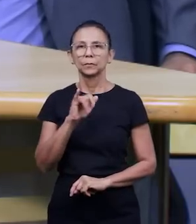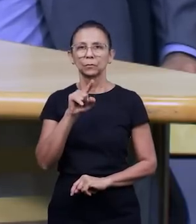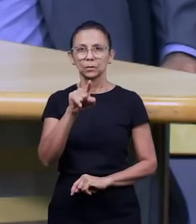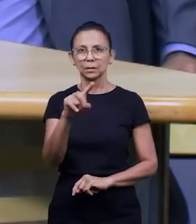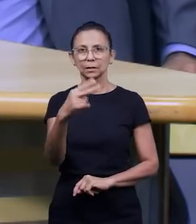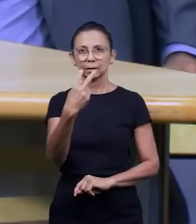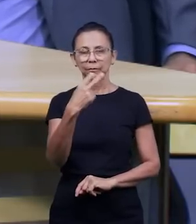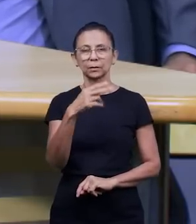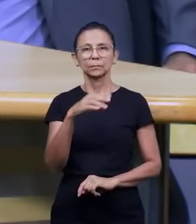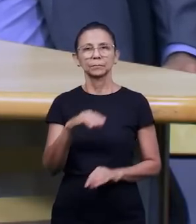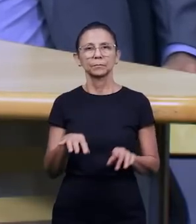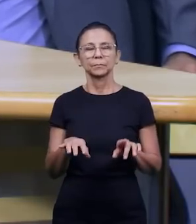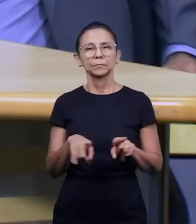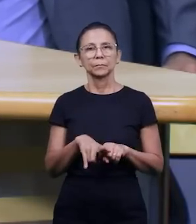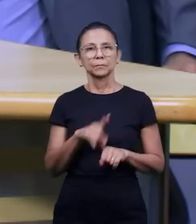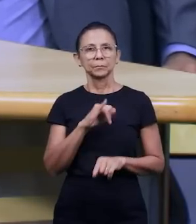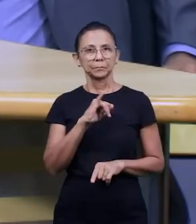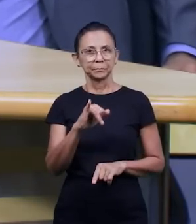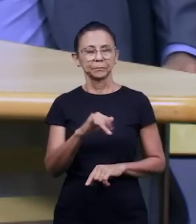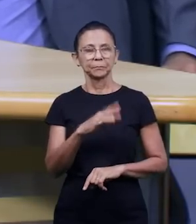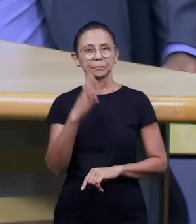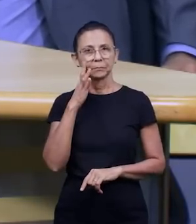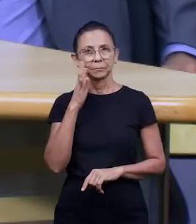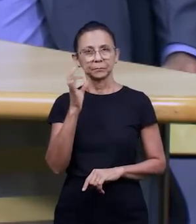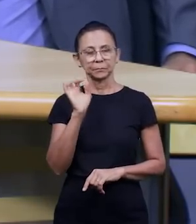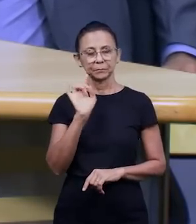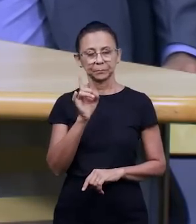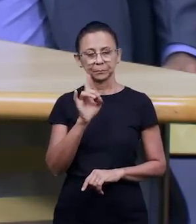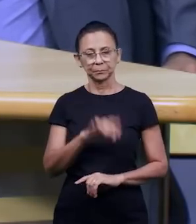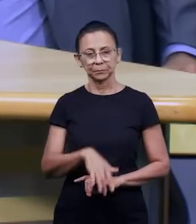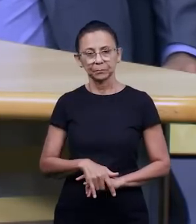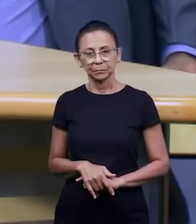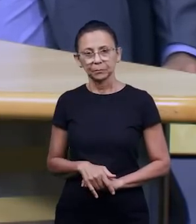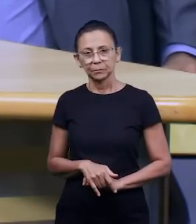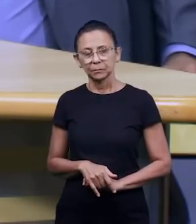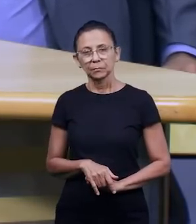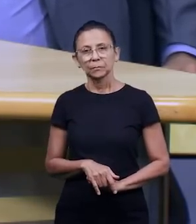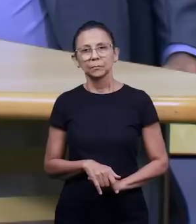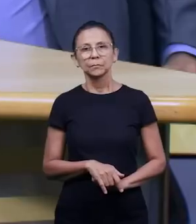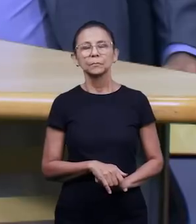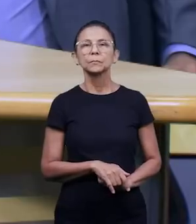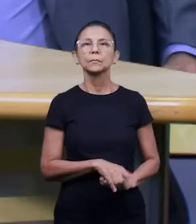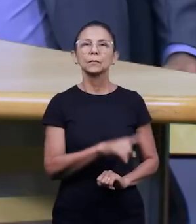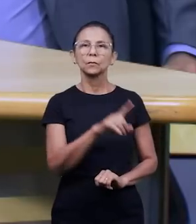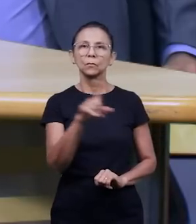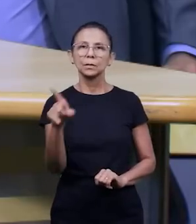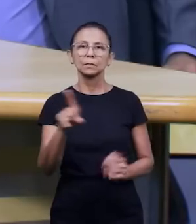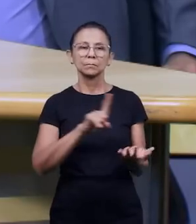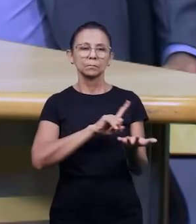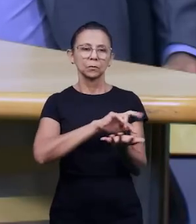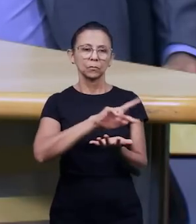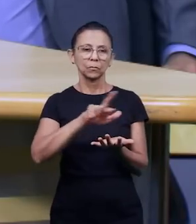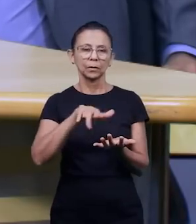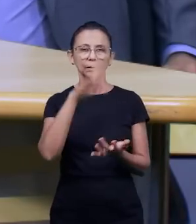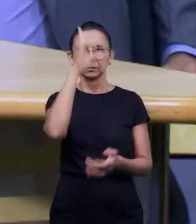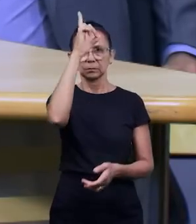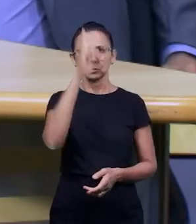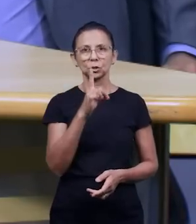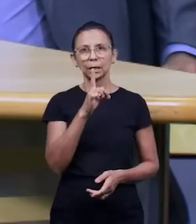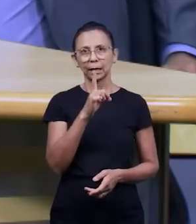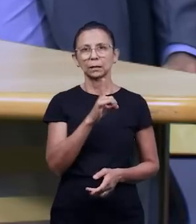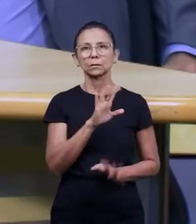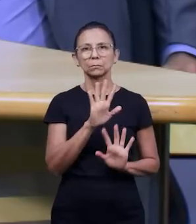isso no crente. A nossa relação, ou a relação do Senhor conosco, é uma relação de aliança. Exato.